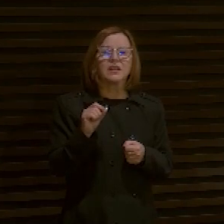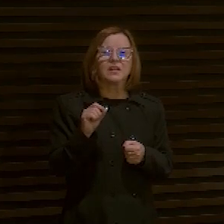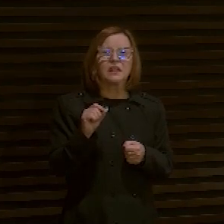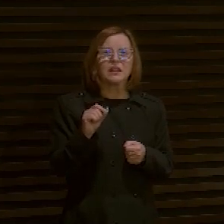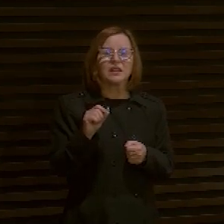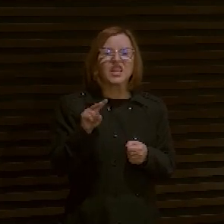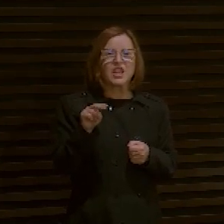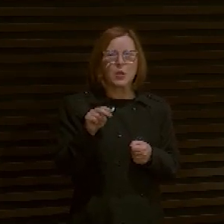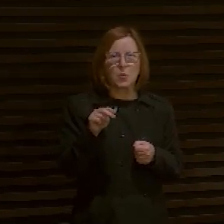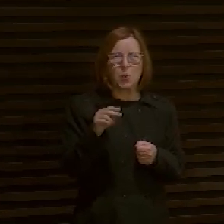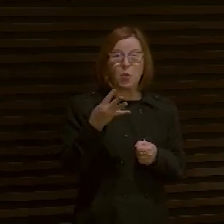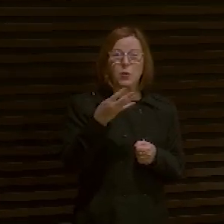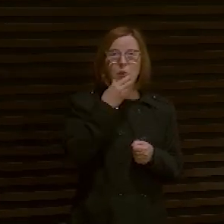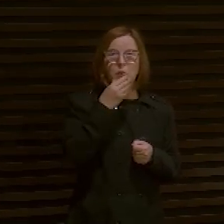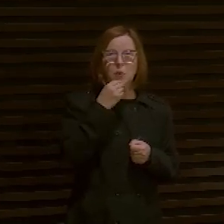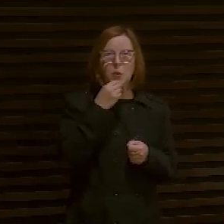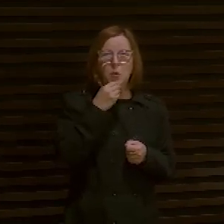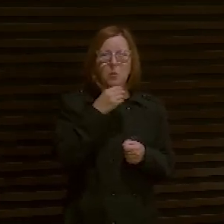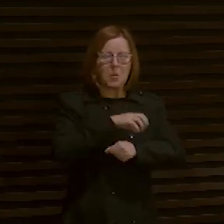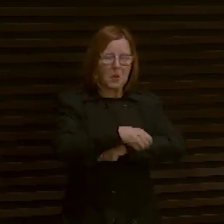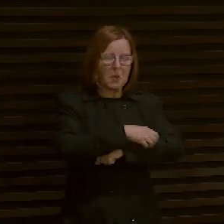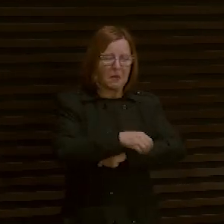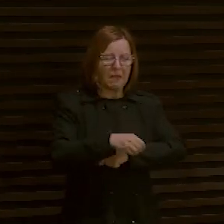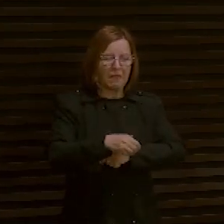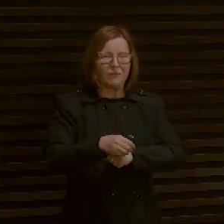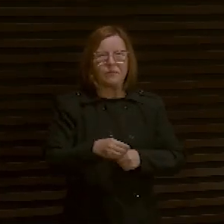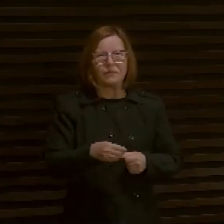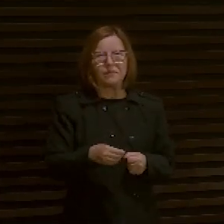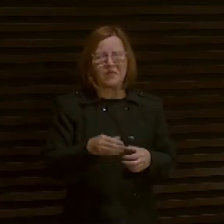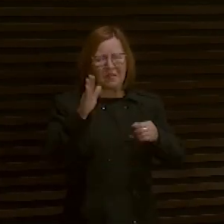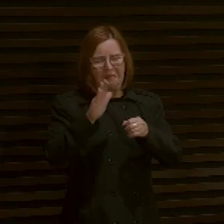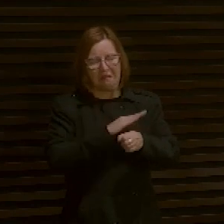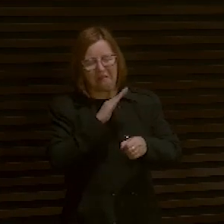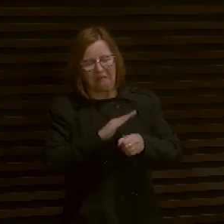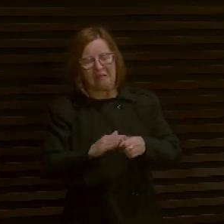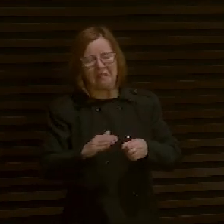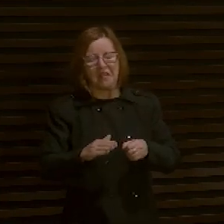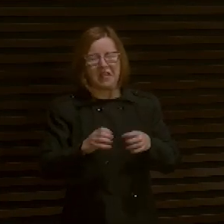aqui. Nós nos fartamos do Evangelho, nós nos fartamos da palavra de